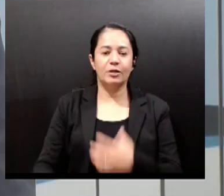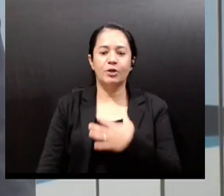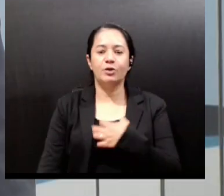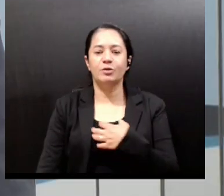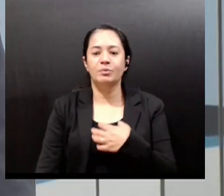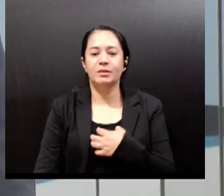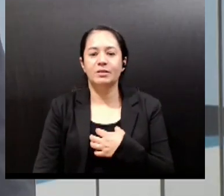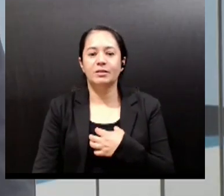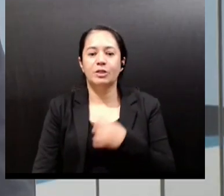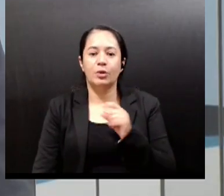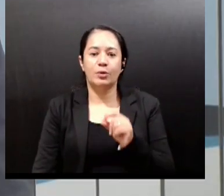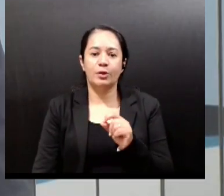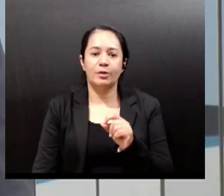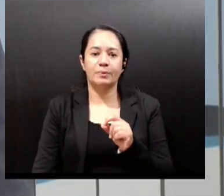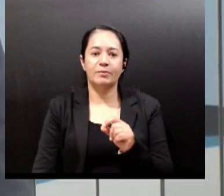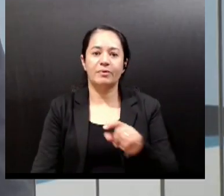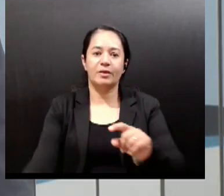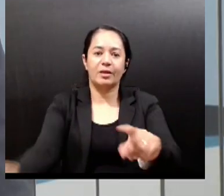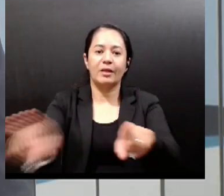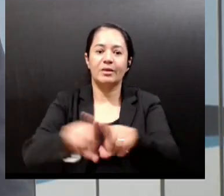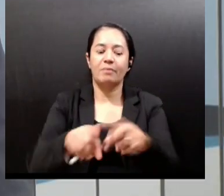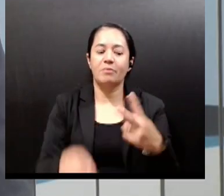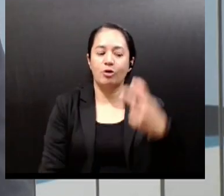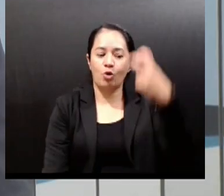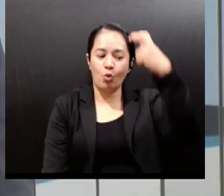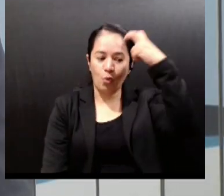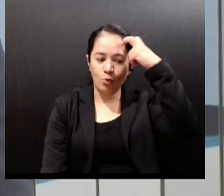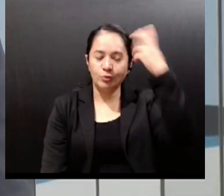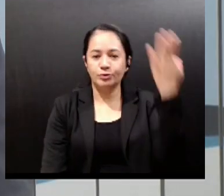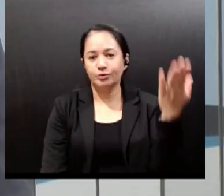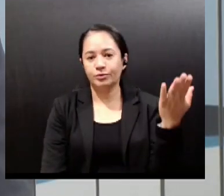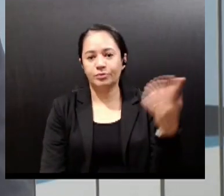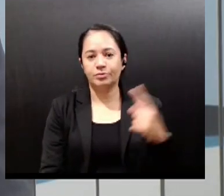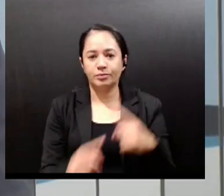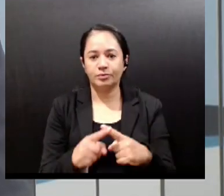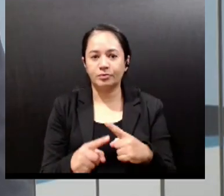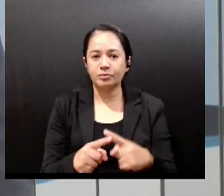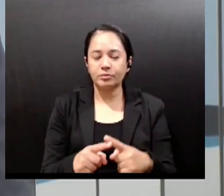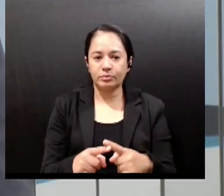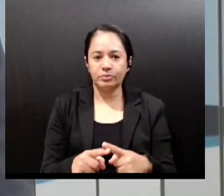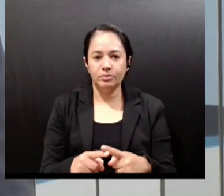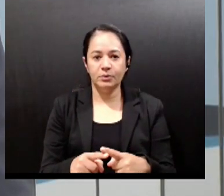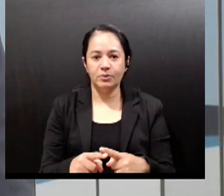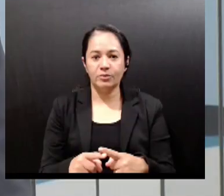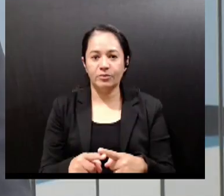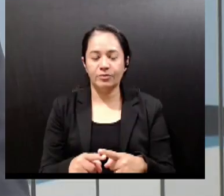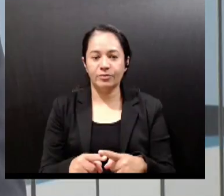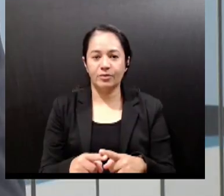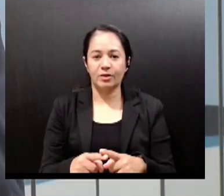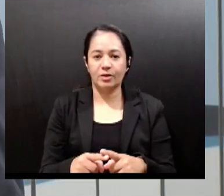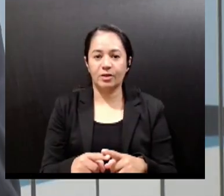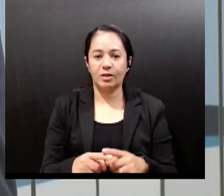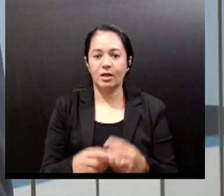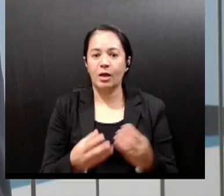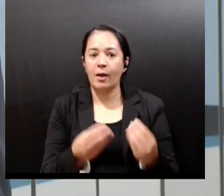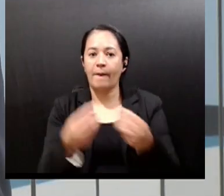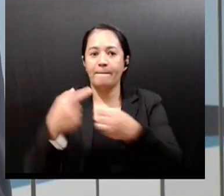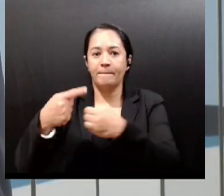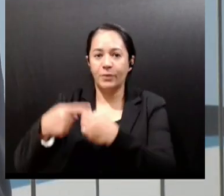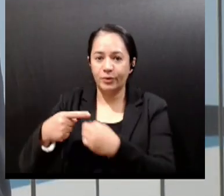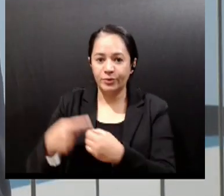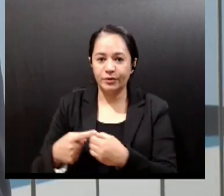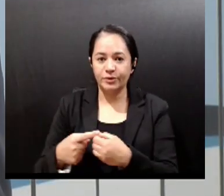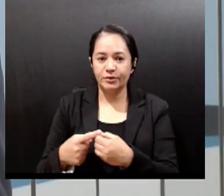uma questão cultural, né? Porque isso foi medido em muitas cidades, isso foi pegado numa faixa de